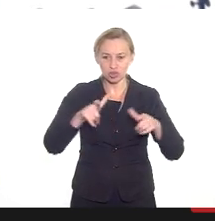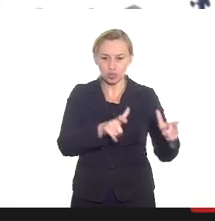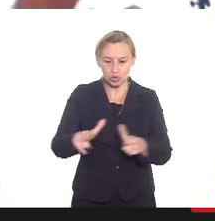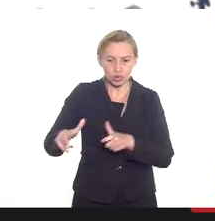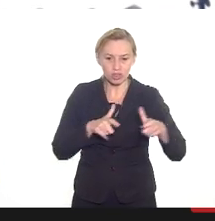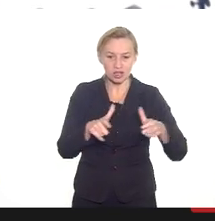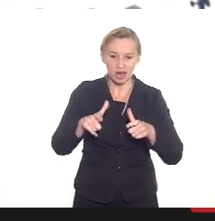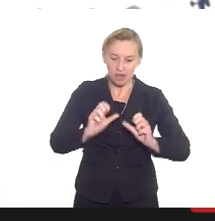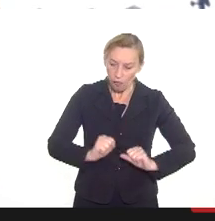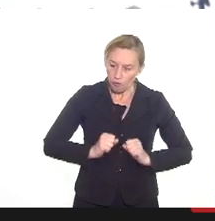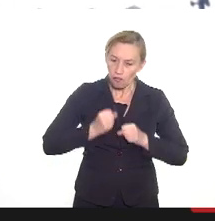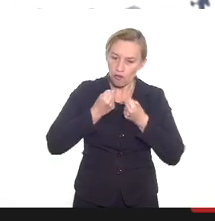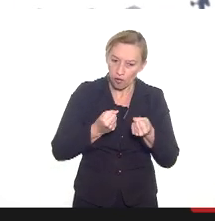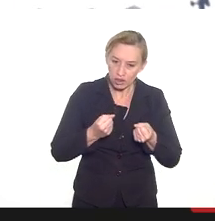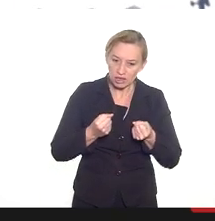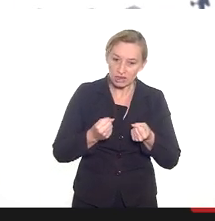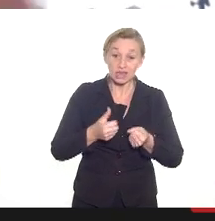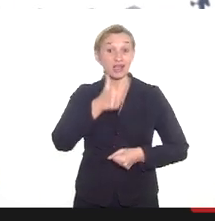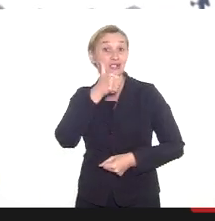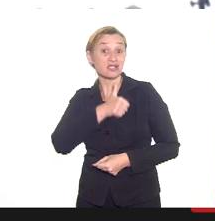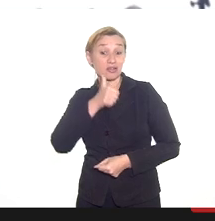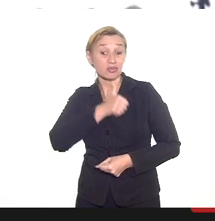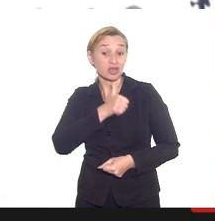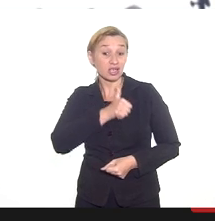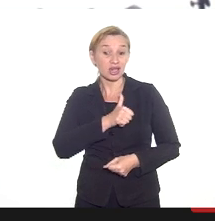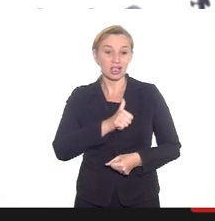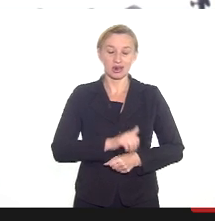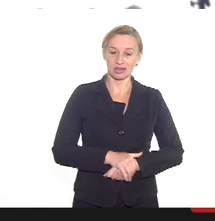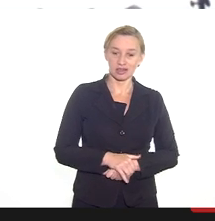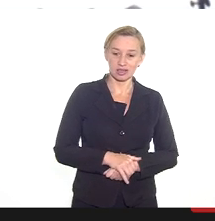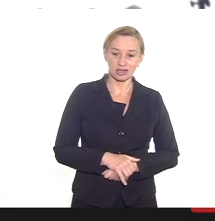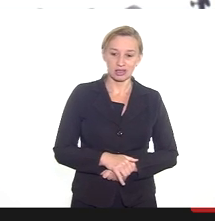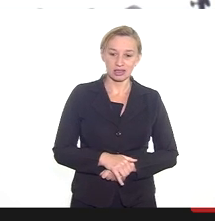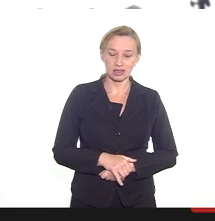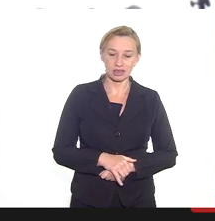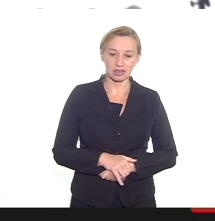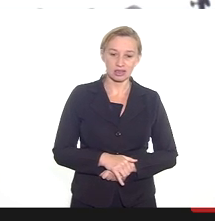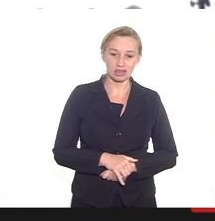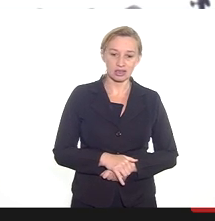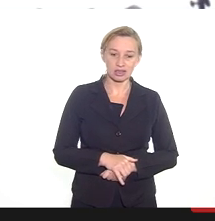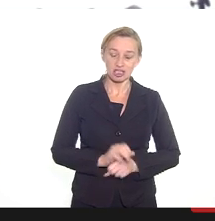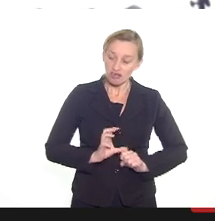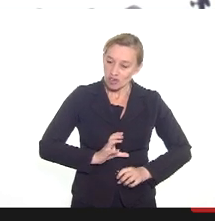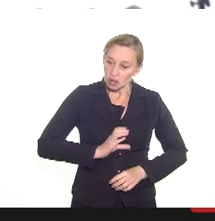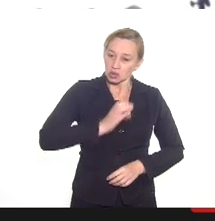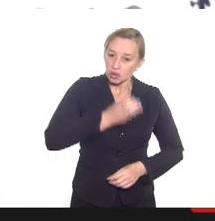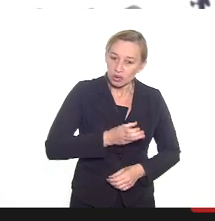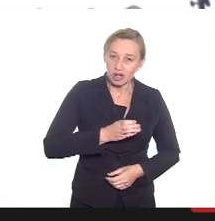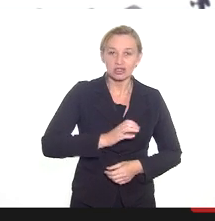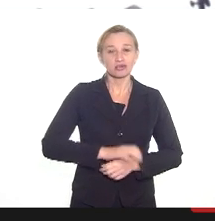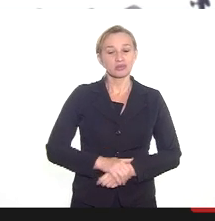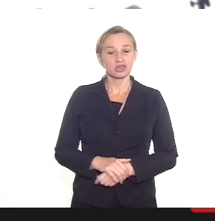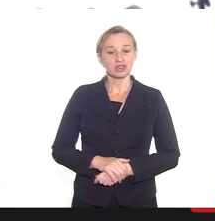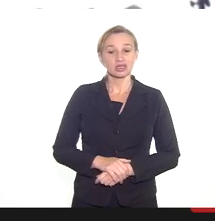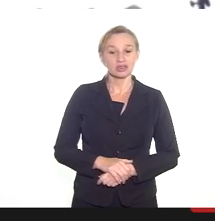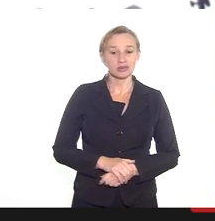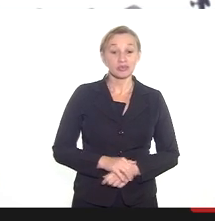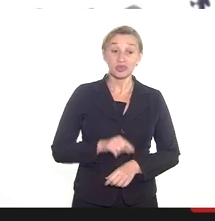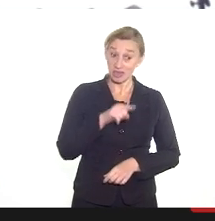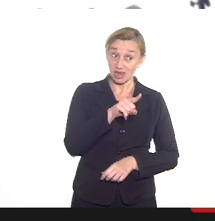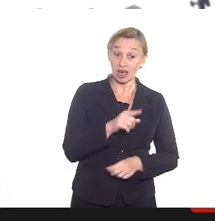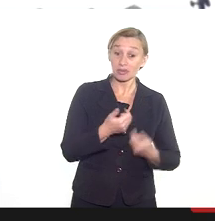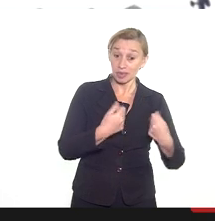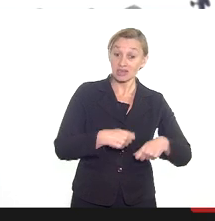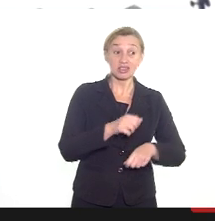para fortalecer esta mulher e promover esse encorajamento na medida em que ela